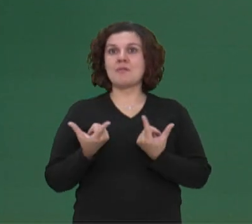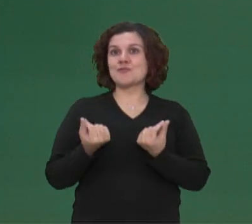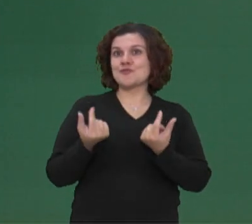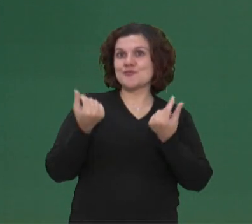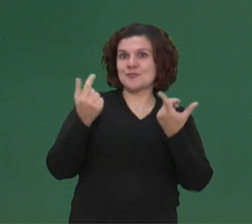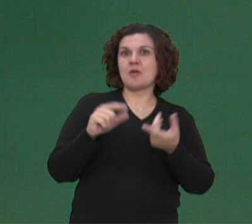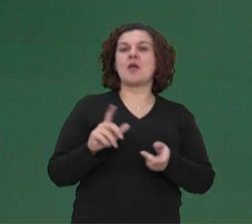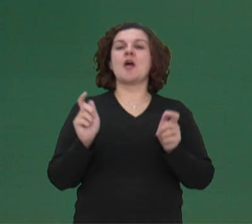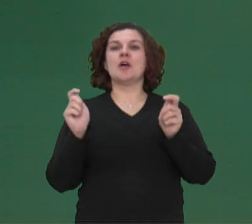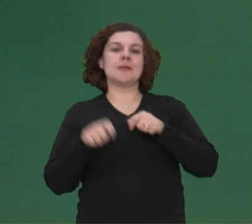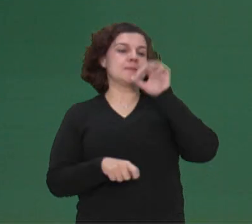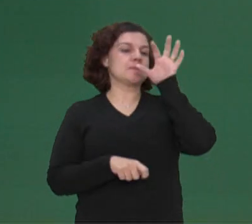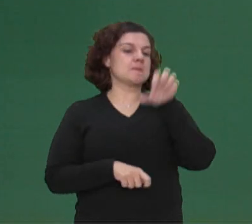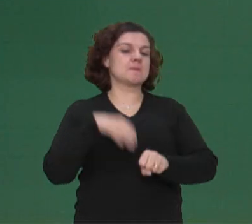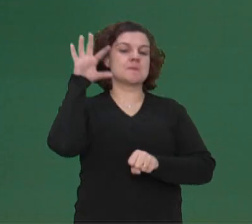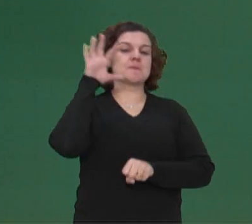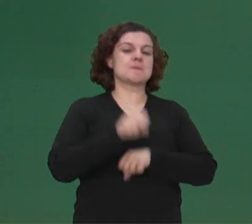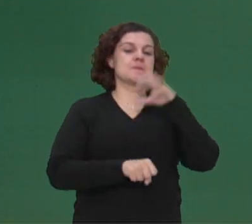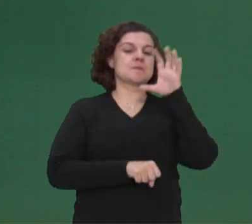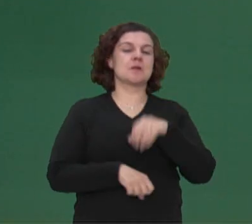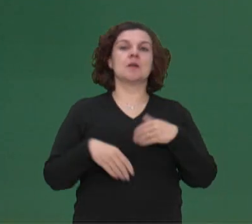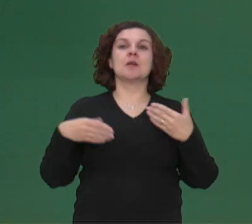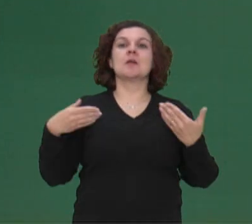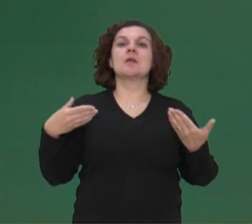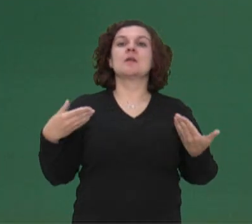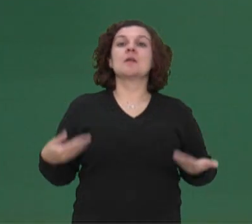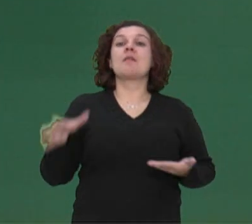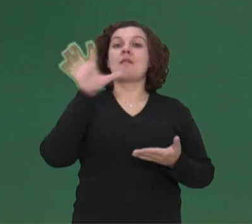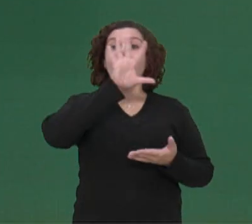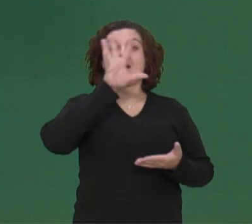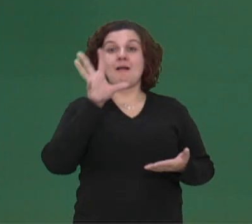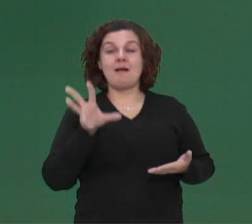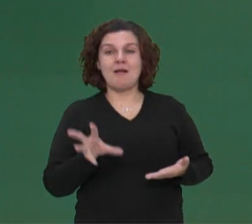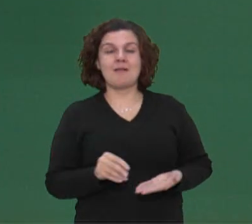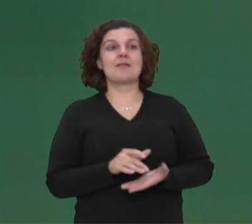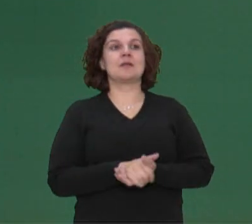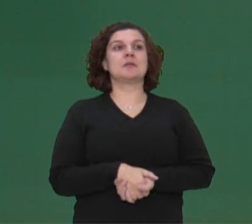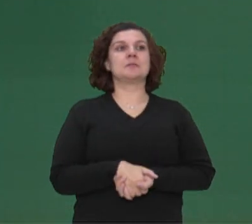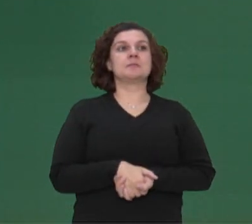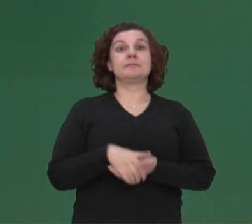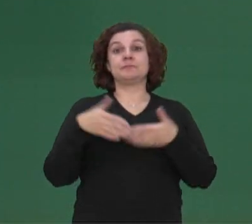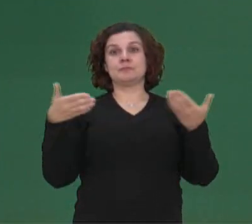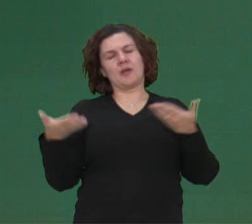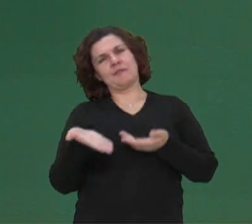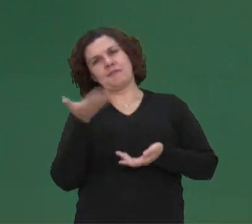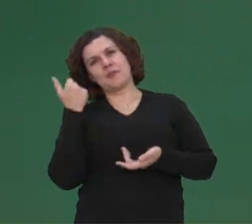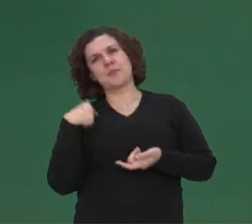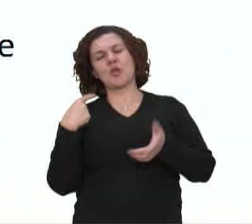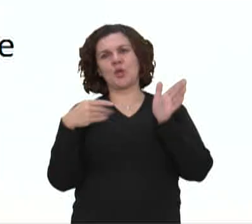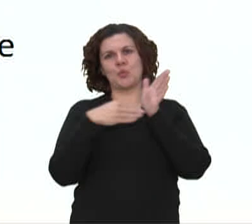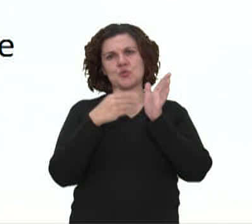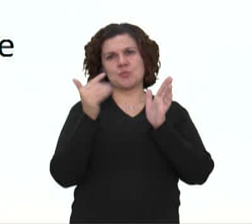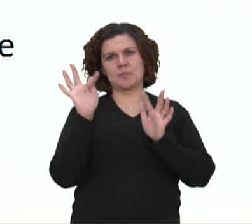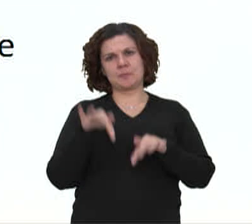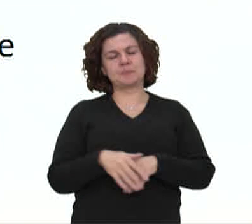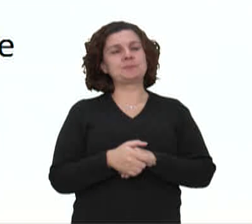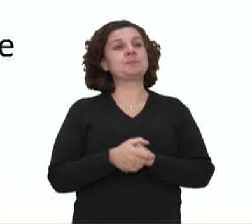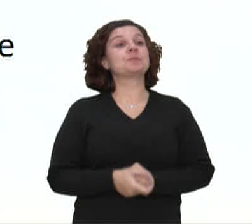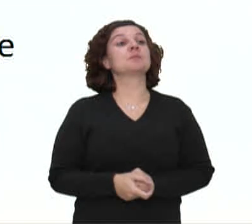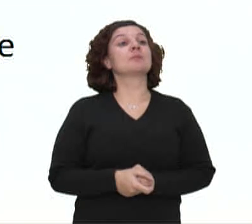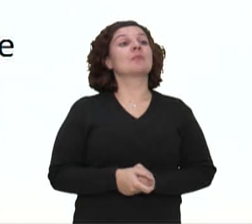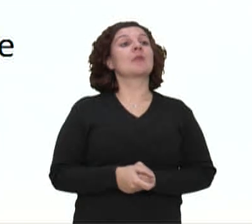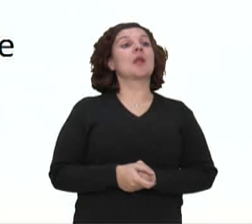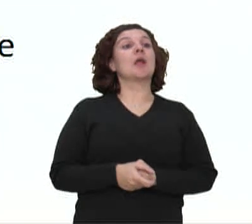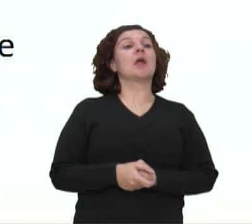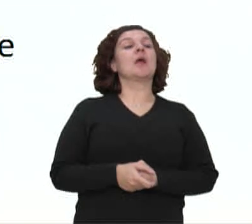Existe uma exploração daqueles recursos dentro do continente aí africano, tá? Vem cá, mais uma atividade.